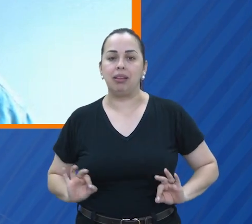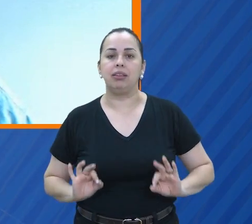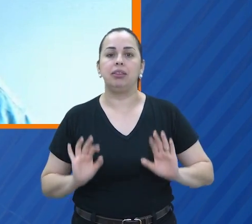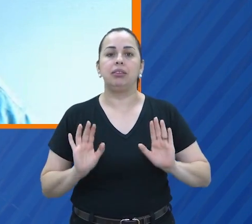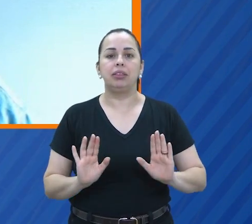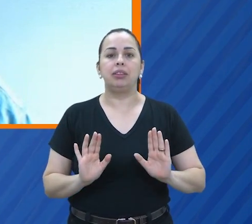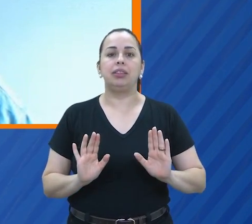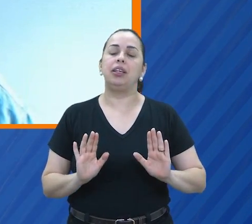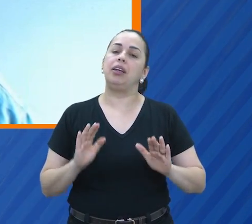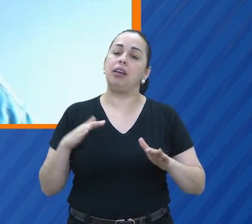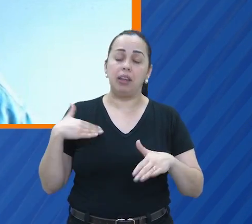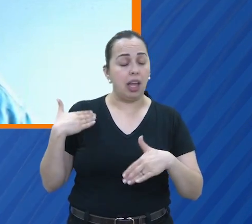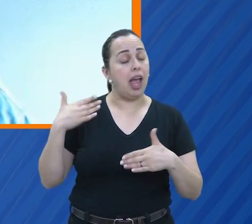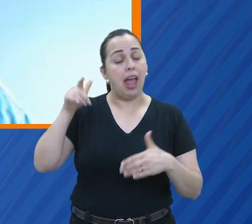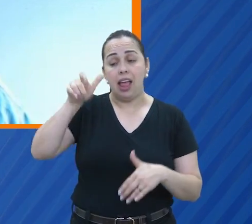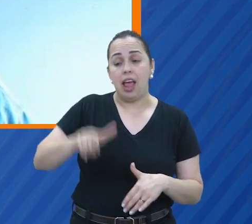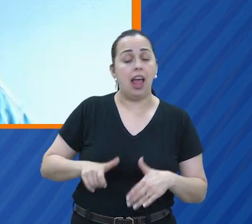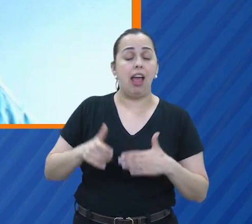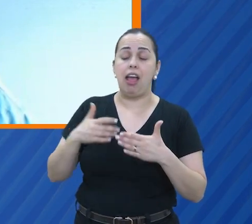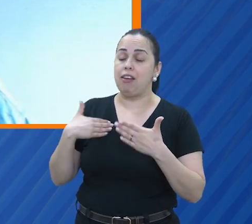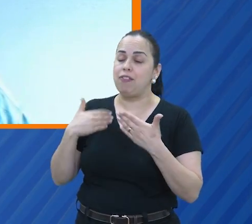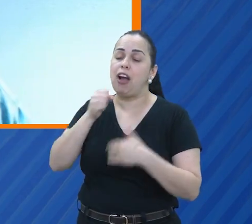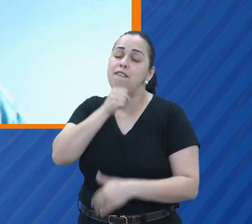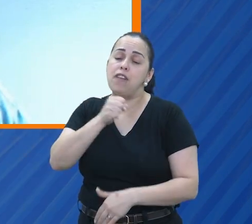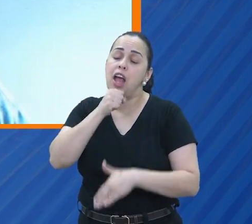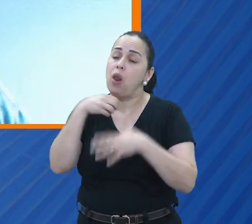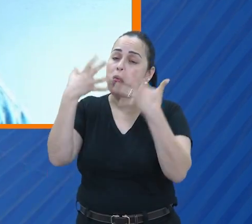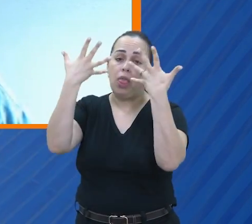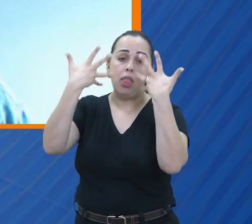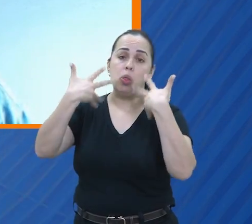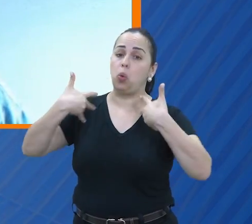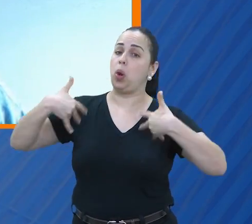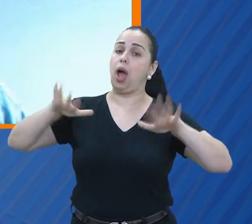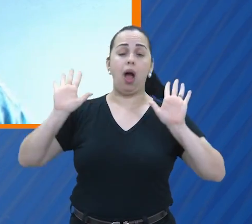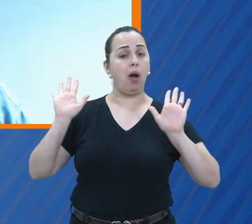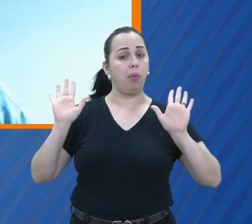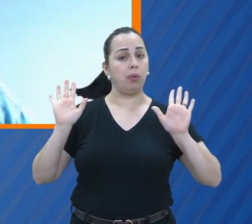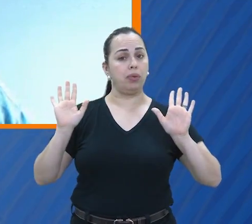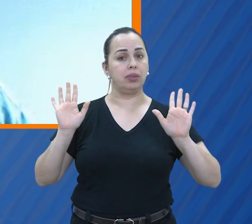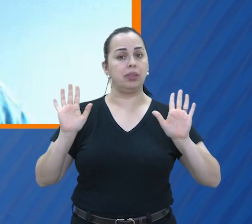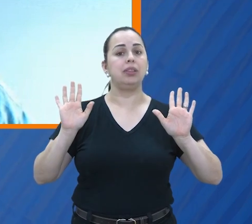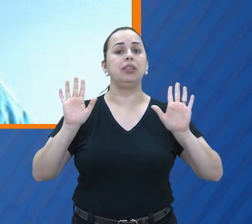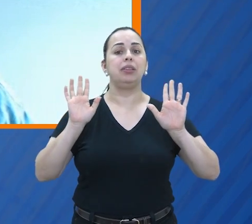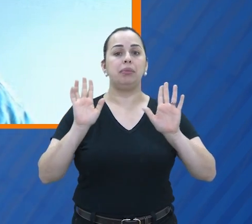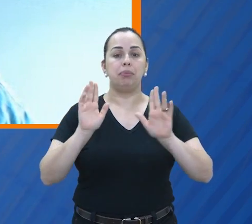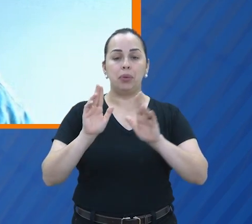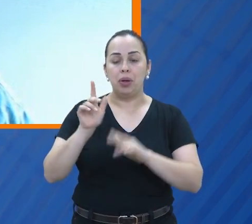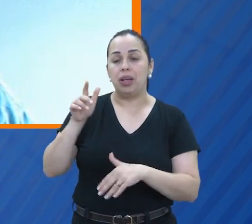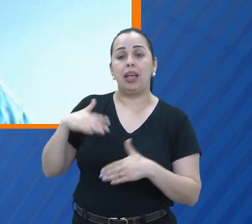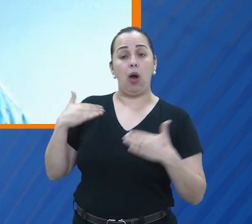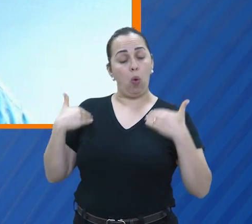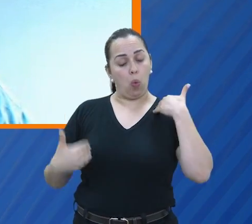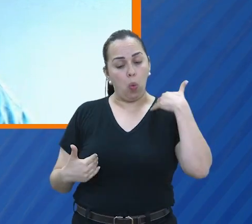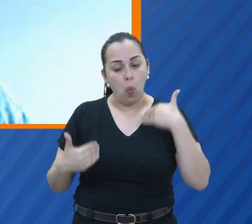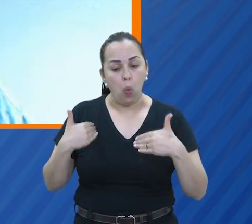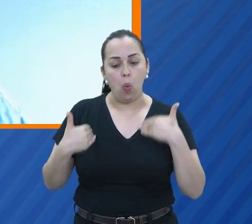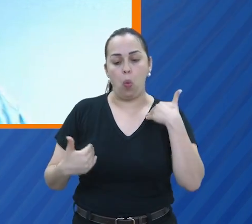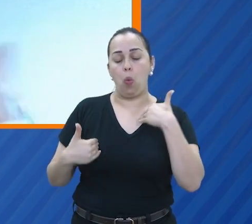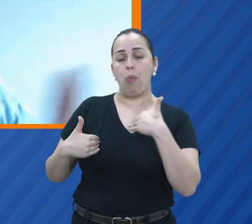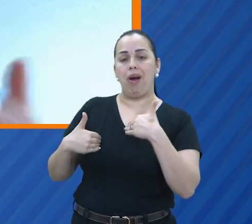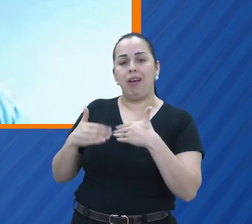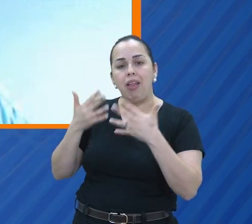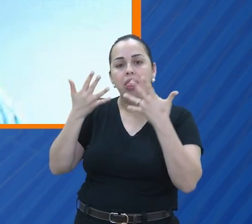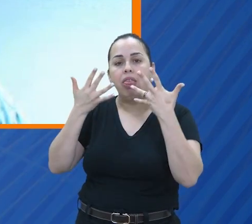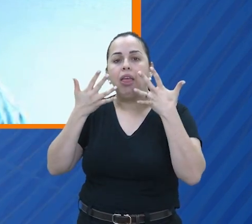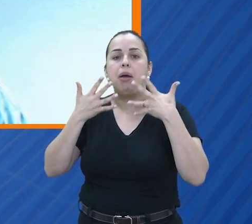gente tentando colocar um processo que é inevitável e que faz parte da nossa construção de desenvolvimento, né. A velhice é um resultado